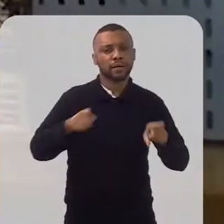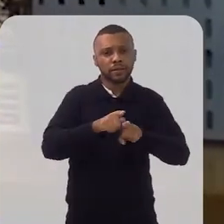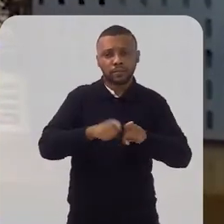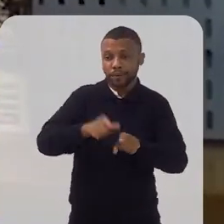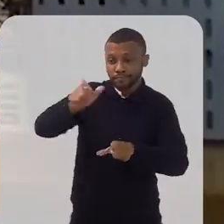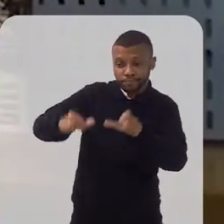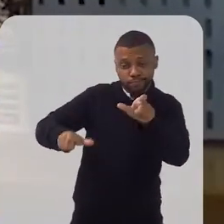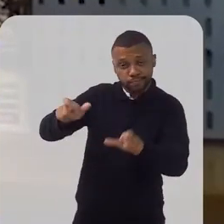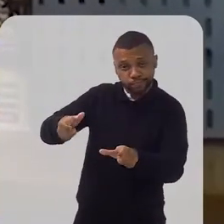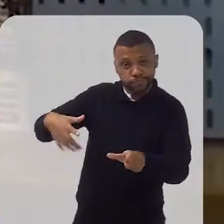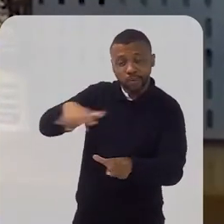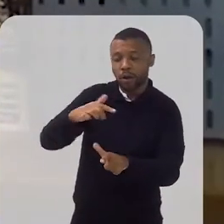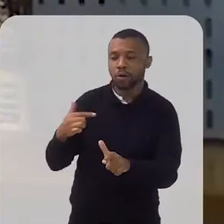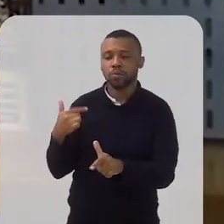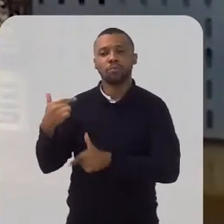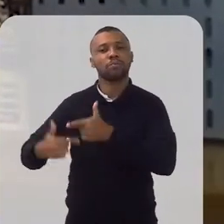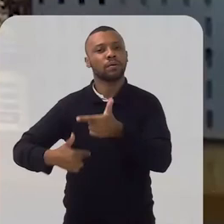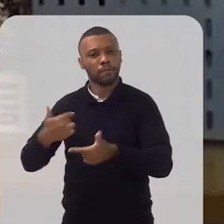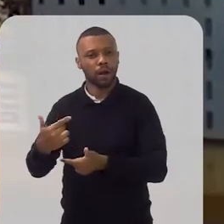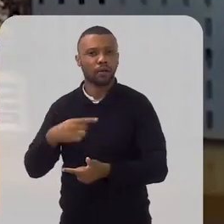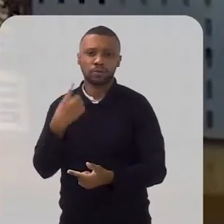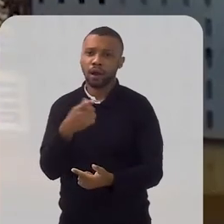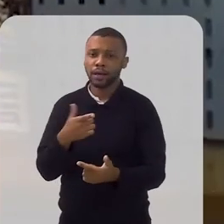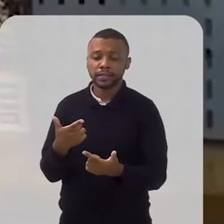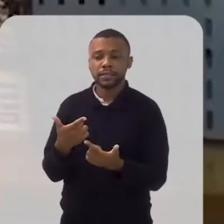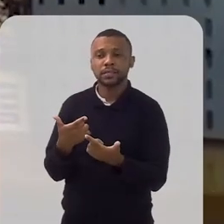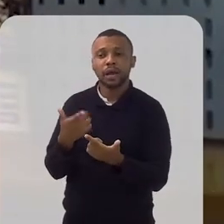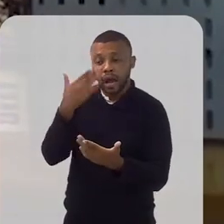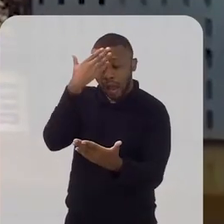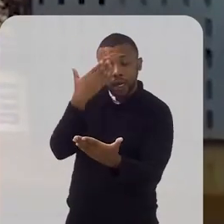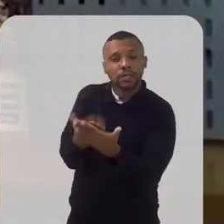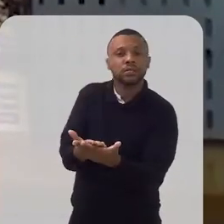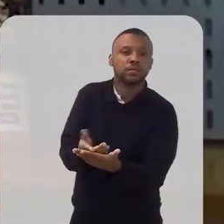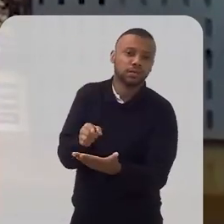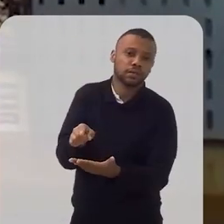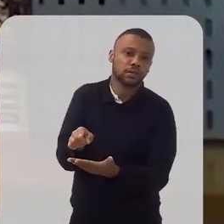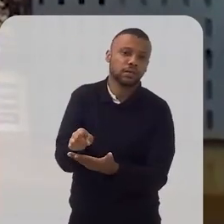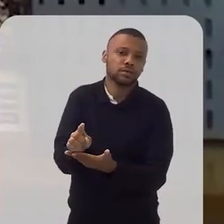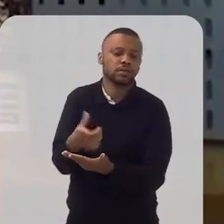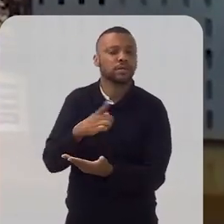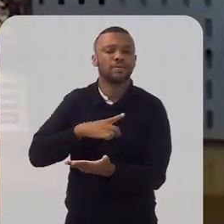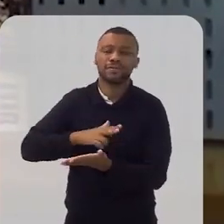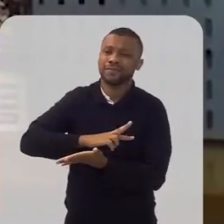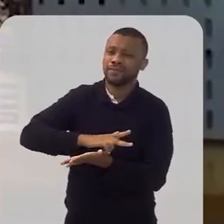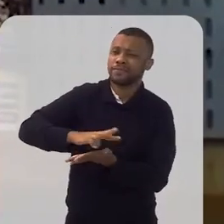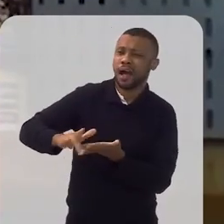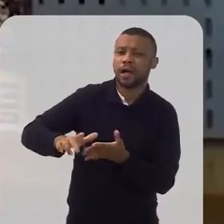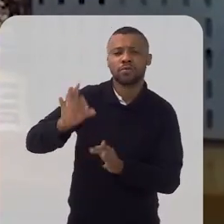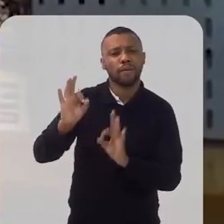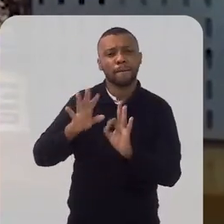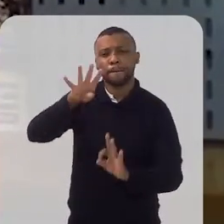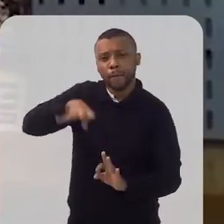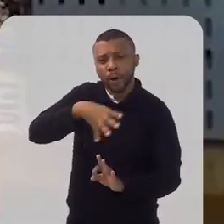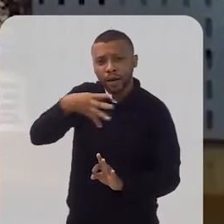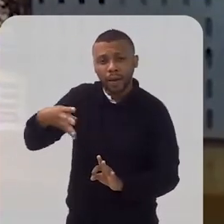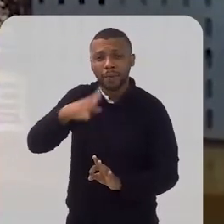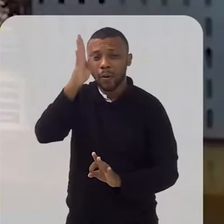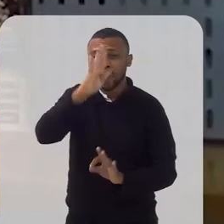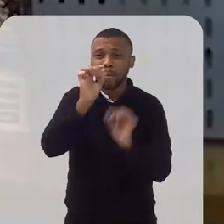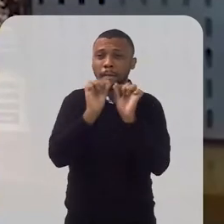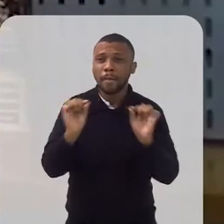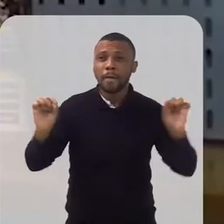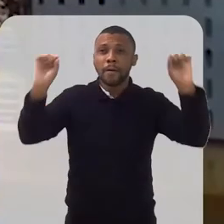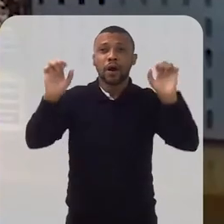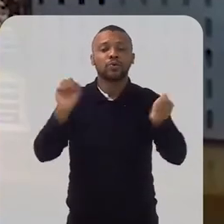também do cidadão o seu exercício da sua cidadania. É isso que a gente aposta. E aí, para isso, temos feito diversos programas com jovens de todo o